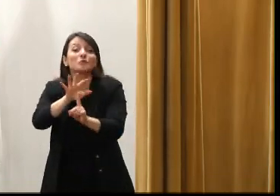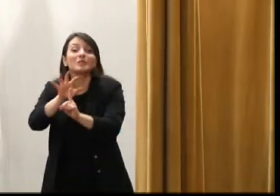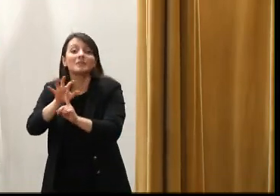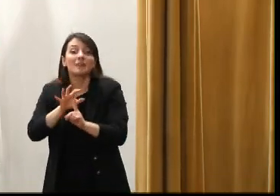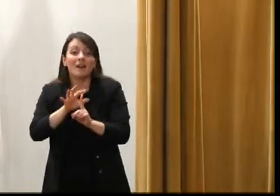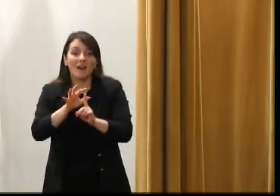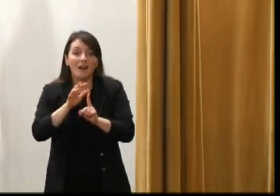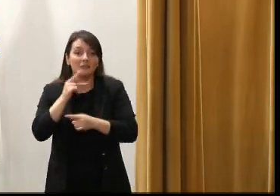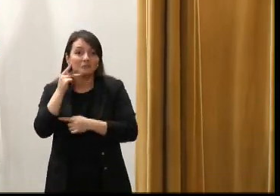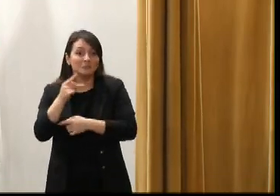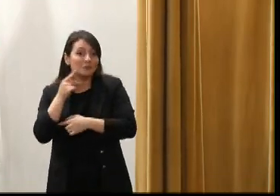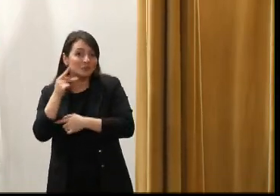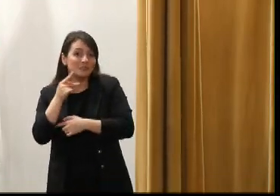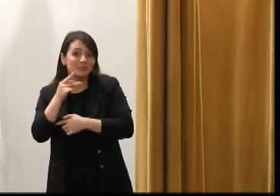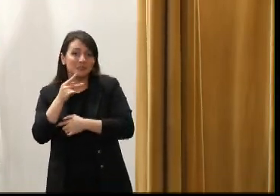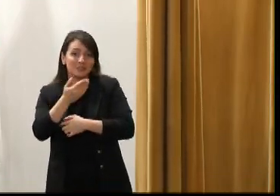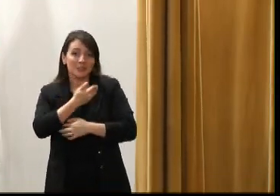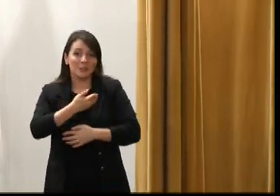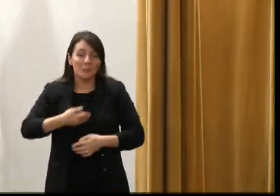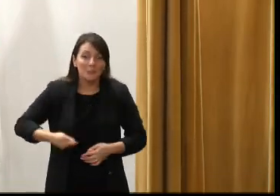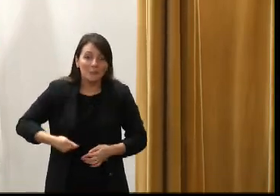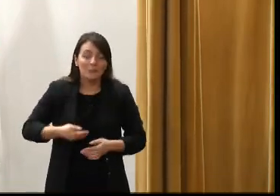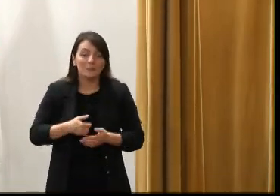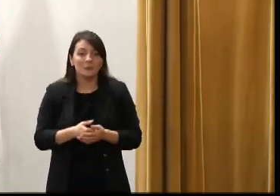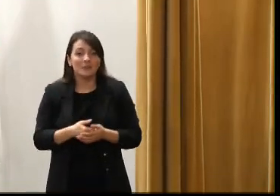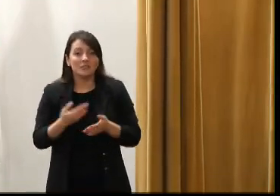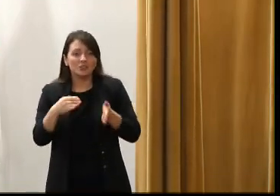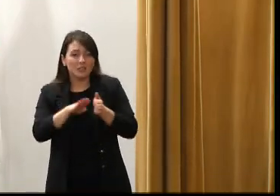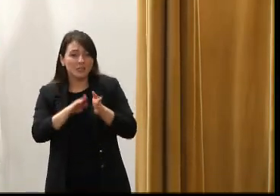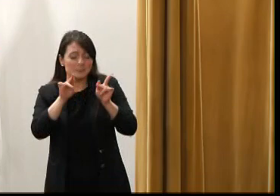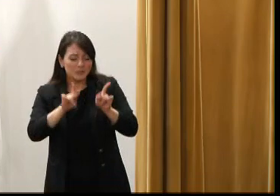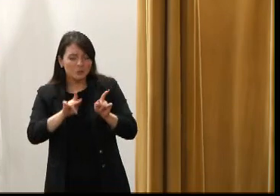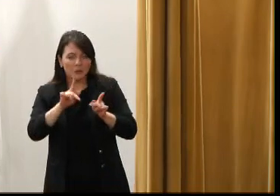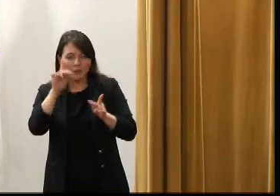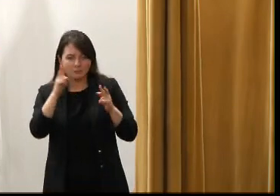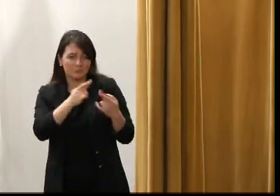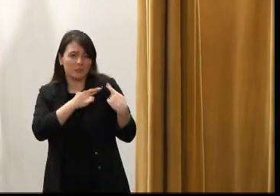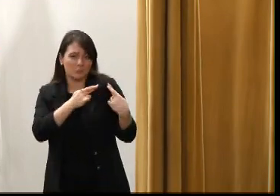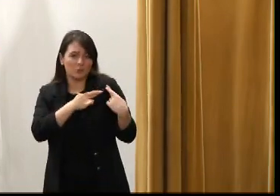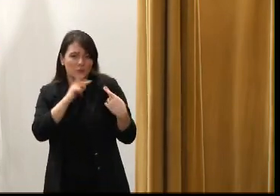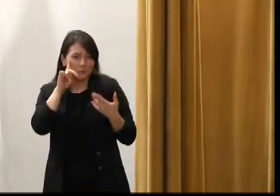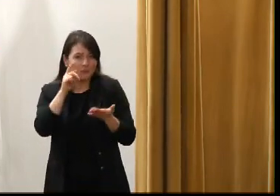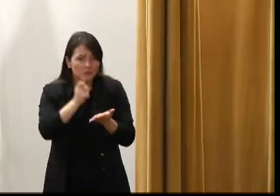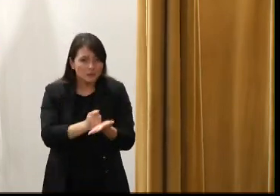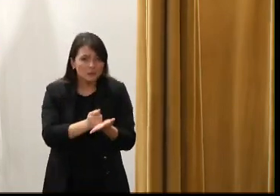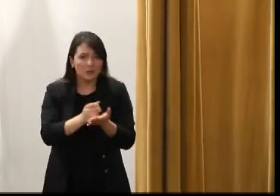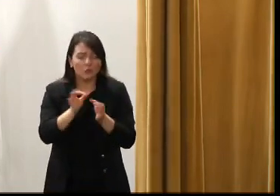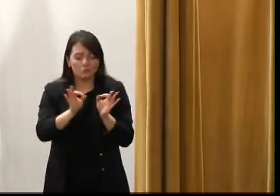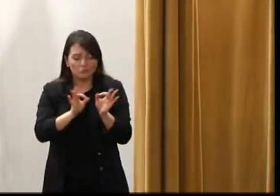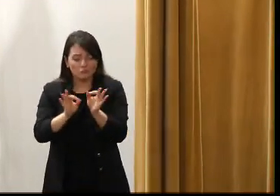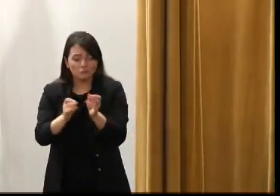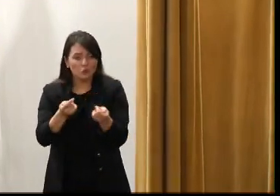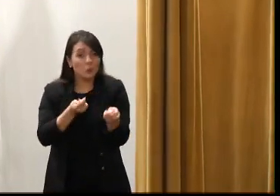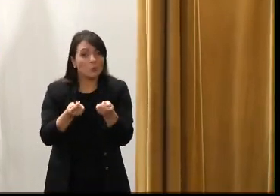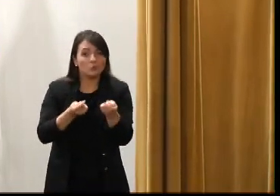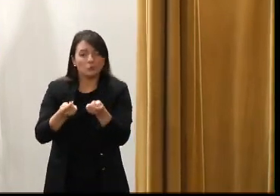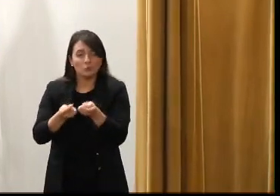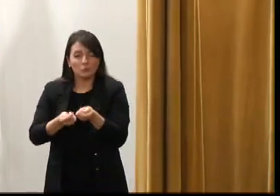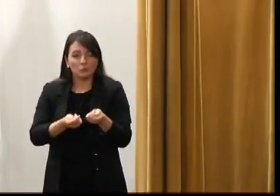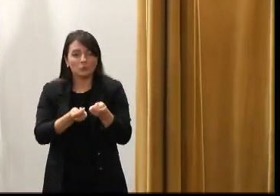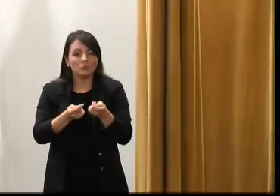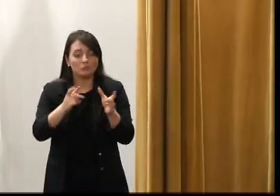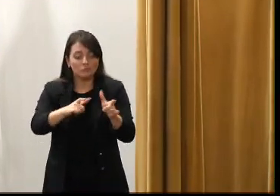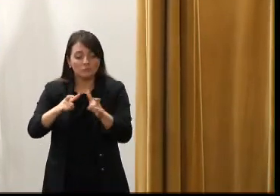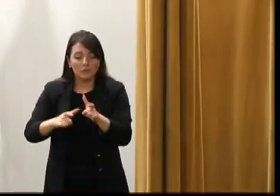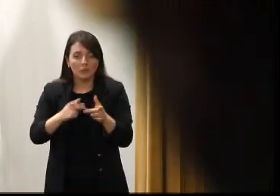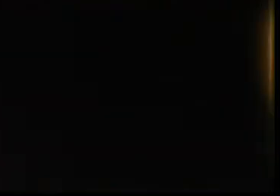políticas públicas, de chegar naqueles que tomam as decisões, também nos órgãos de controle, porque é a vontade da